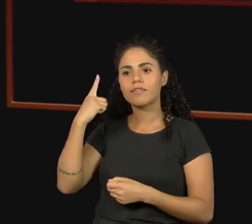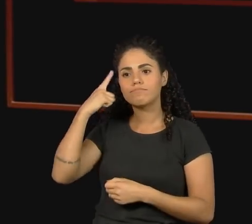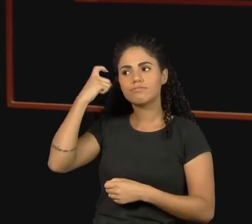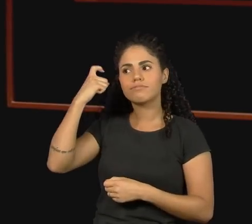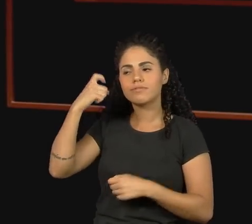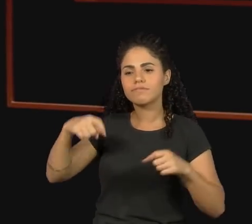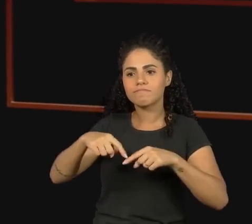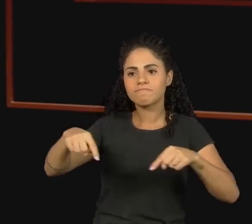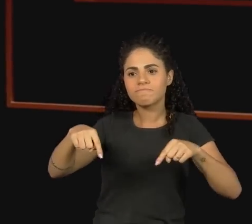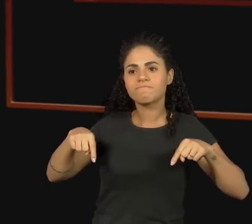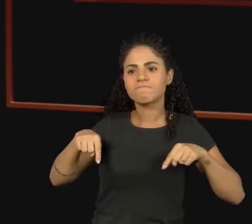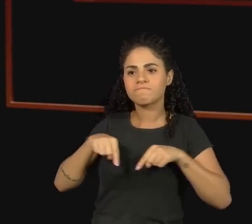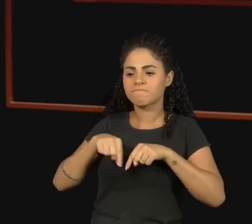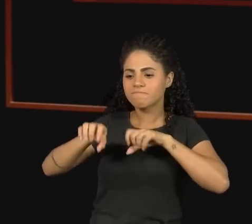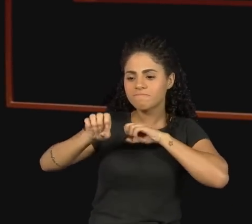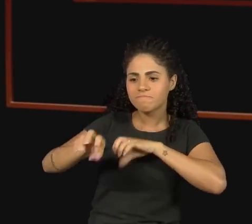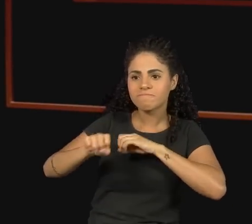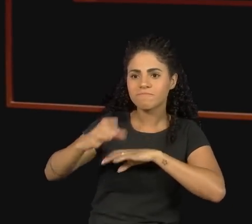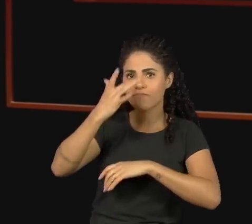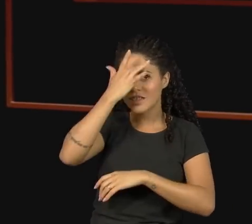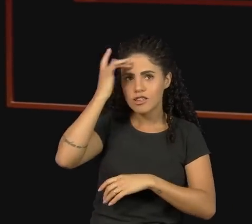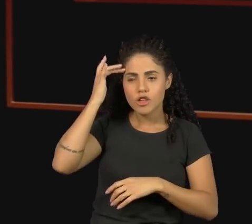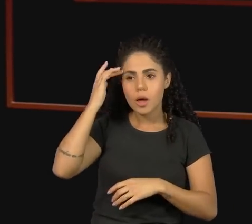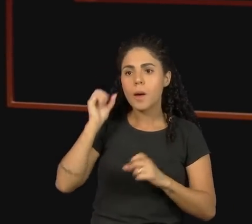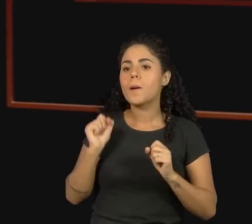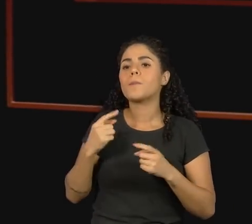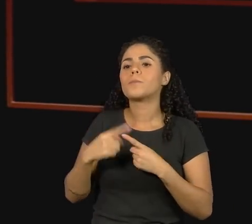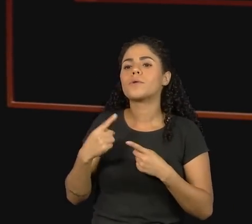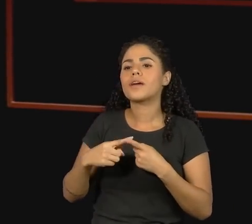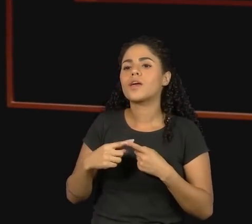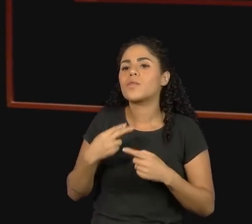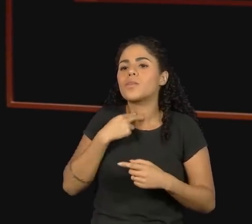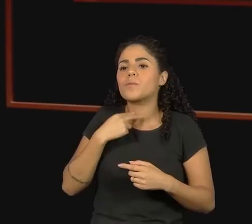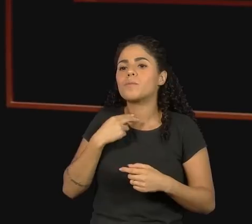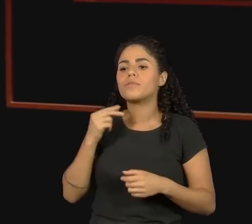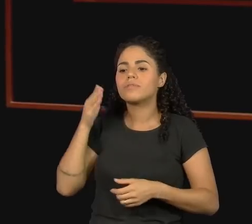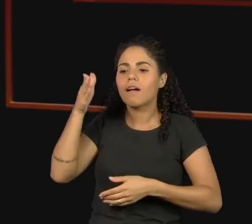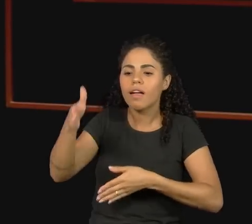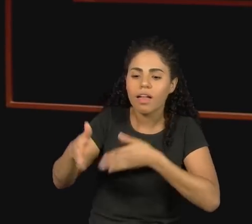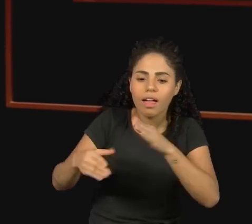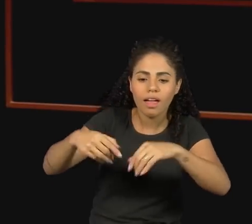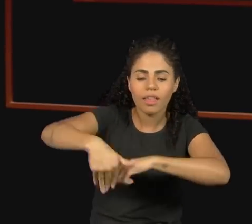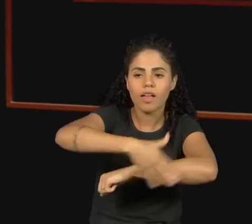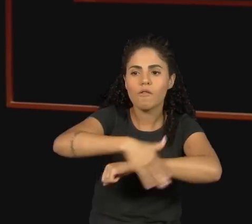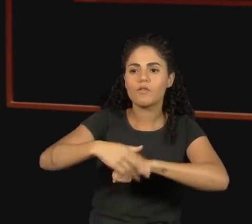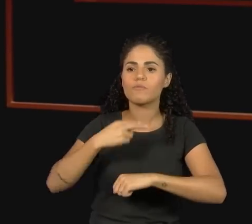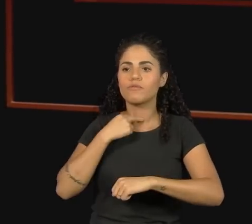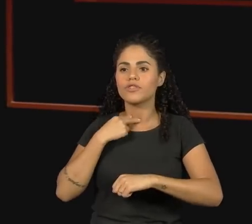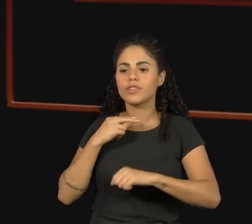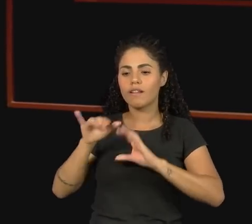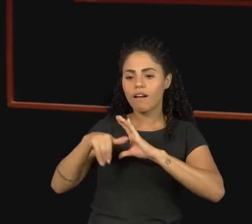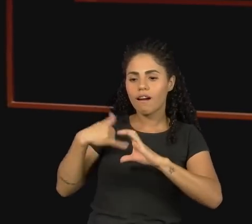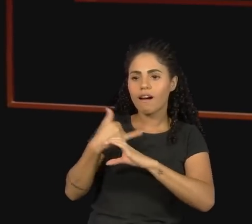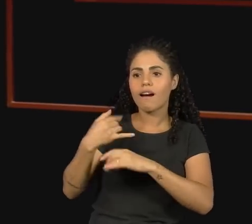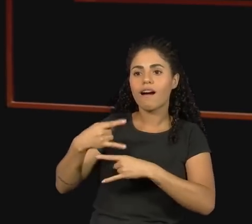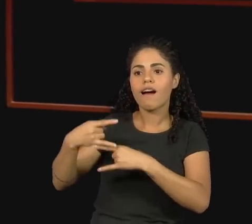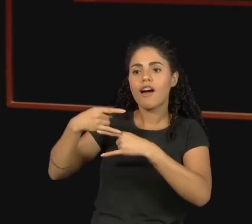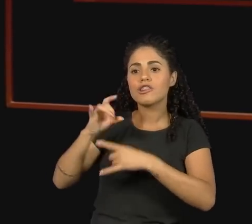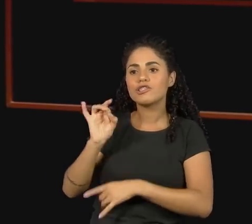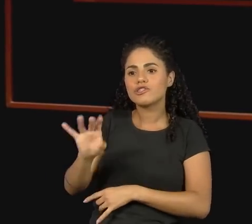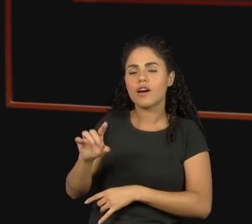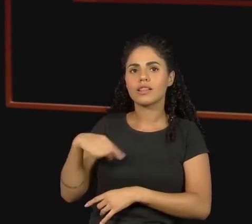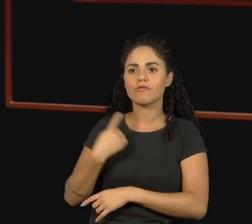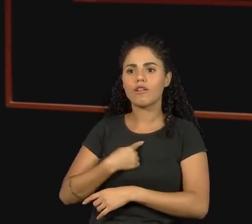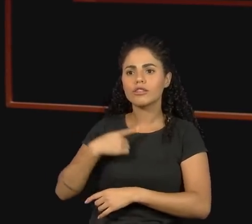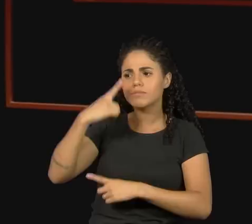Gu, que era para quem não podia sair de casa, conhecer as obras de arte e beber desse universo. Então